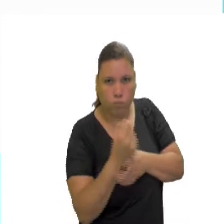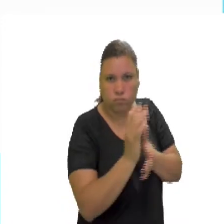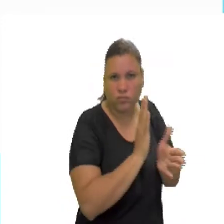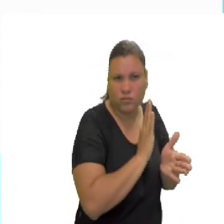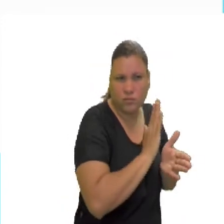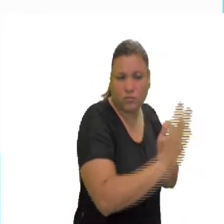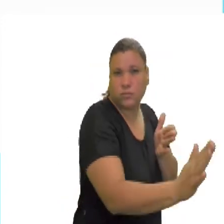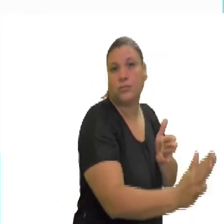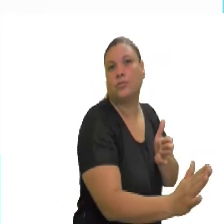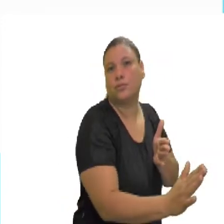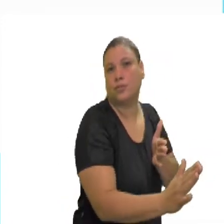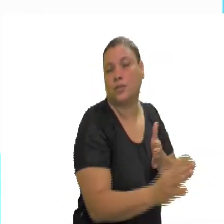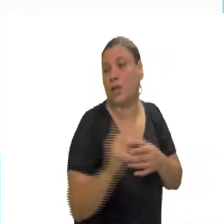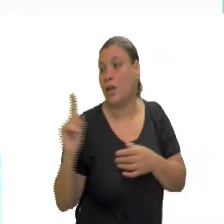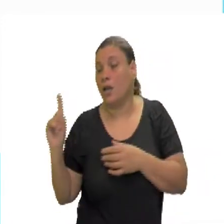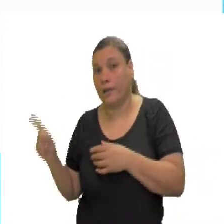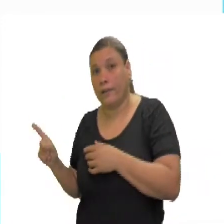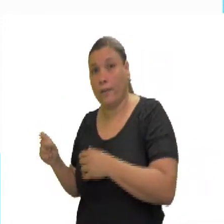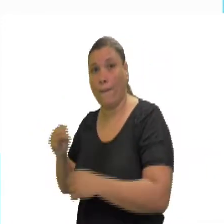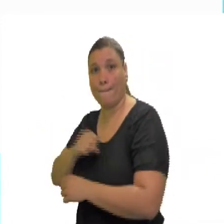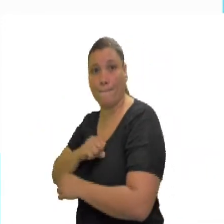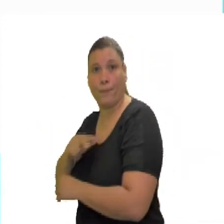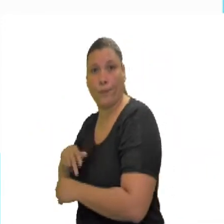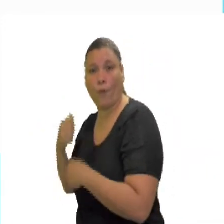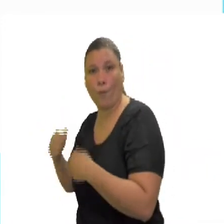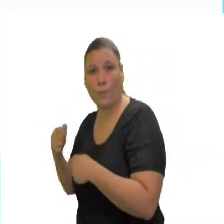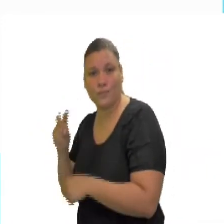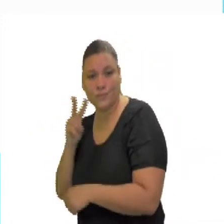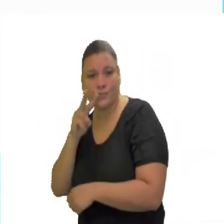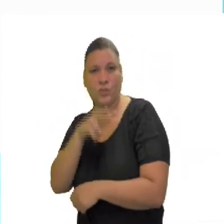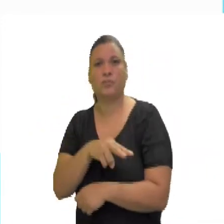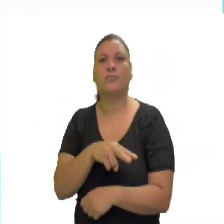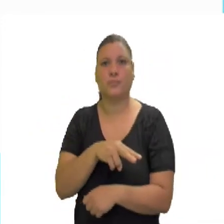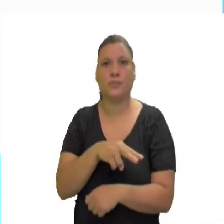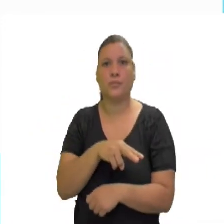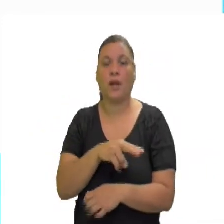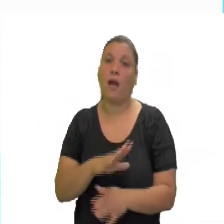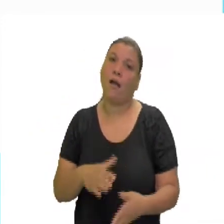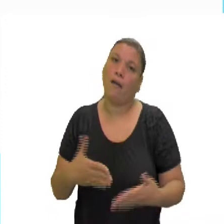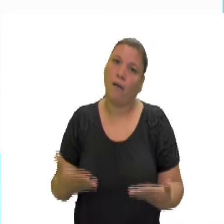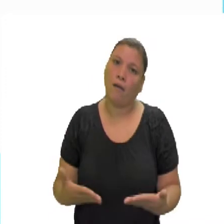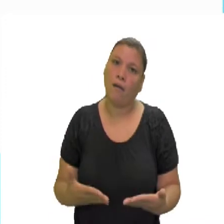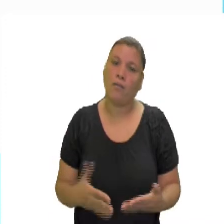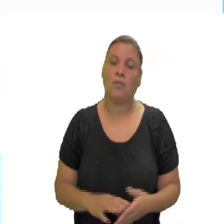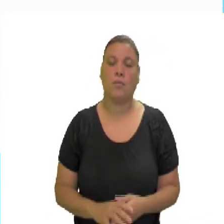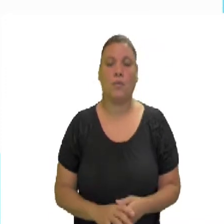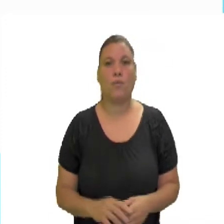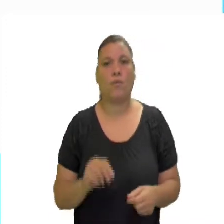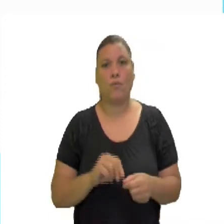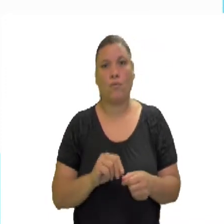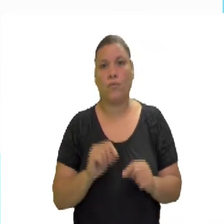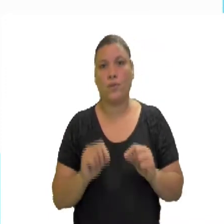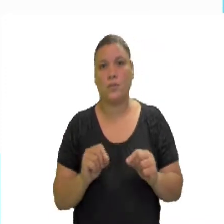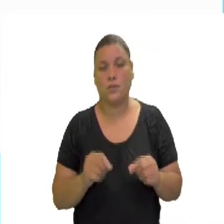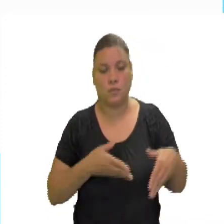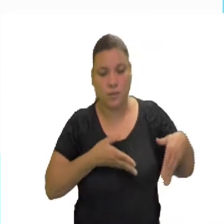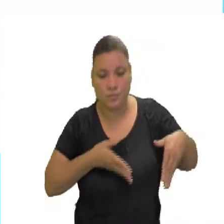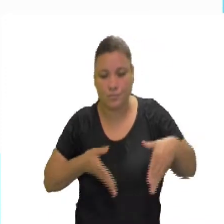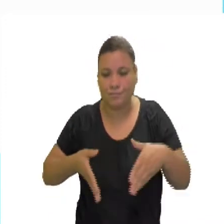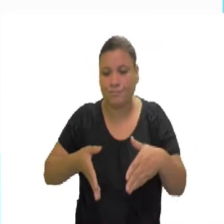foram abertas com exclusividade para o transporte de ouro da